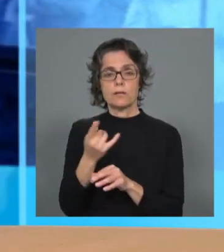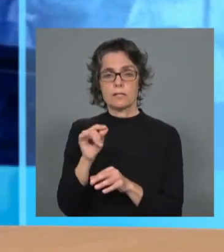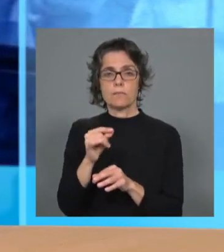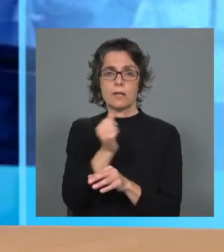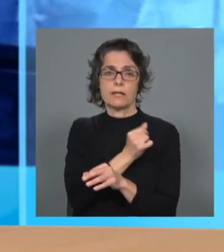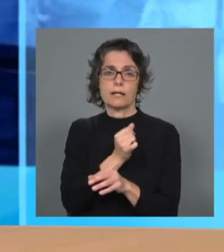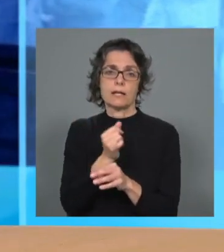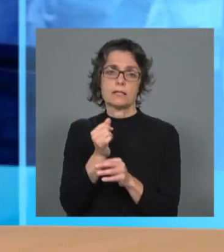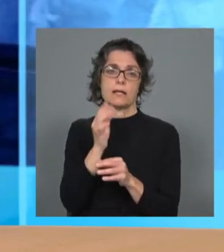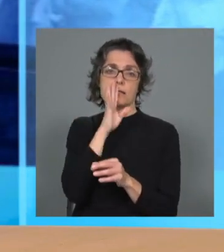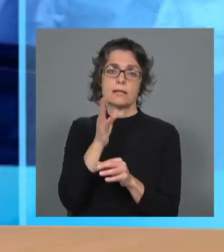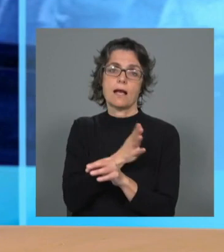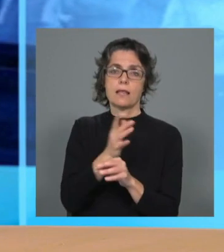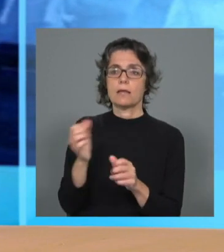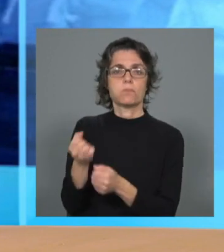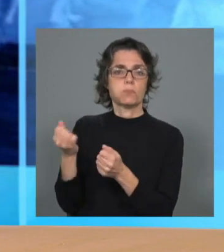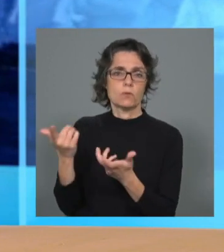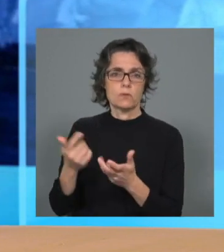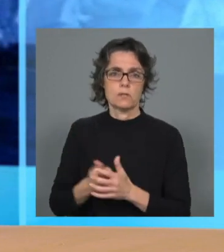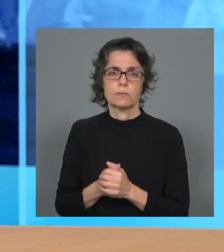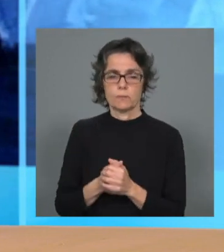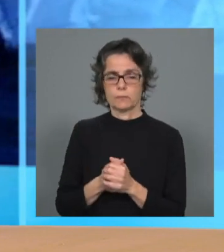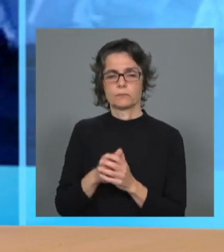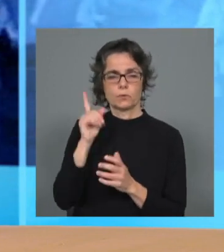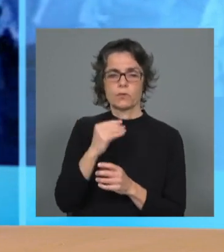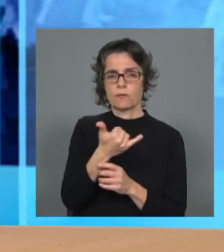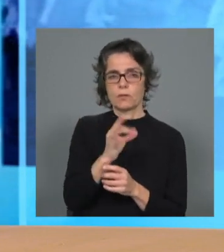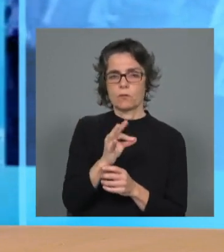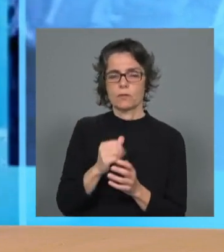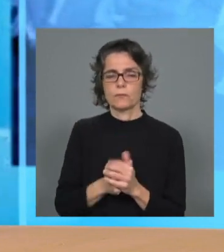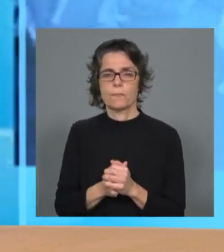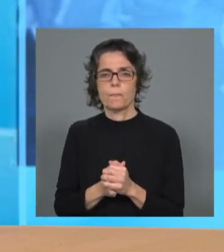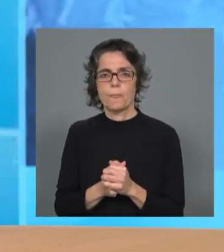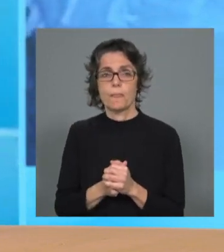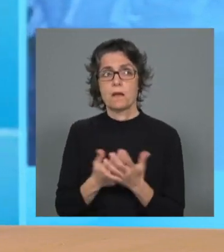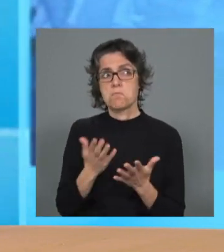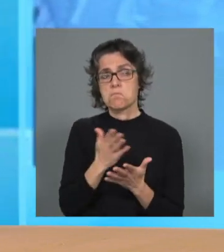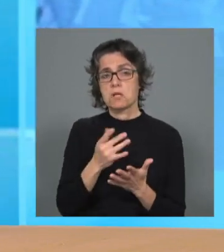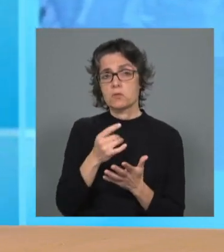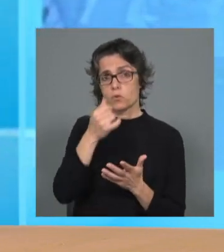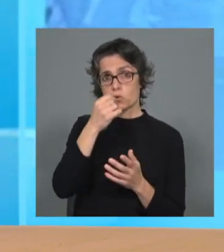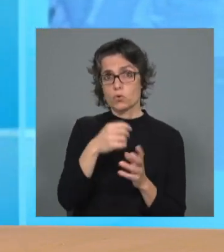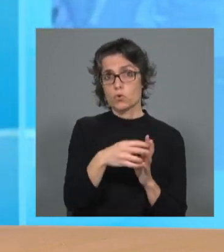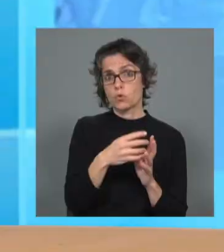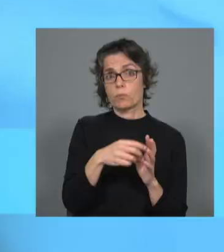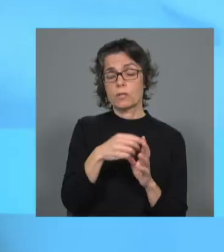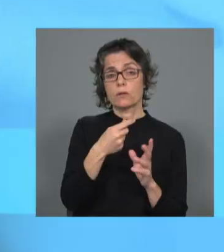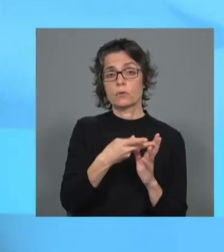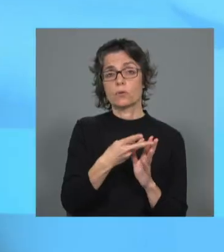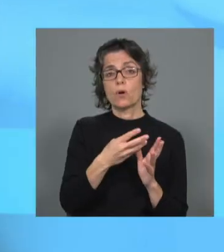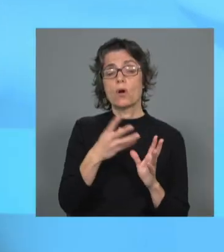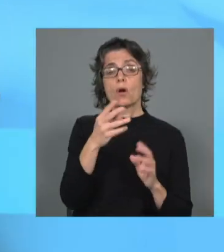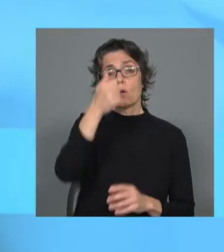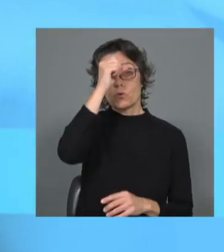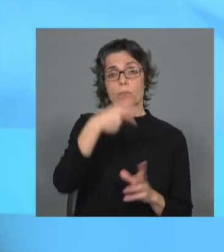não conseguiremos ir no próprio dia 24. Por isso serão, na prática, 4 domingos e uma segunda-feira.